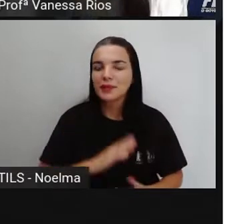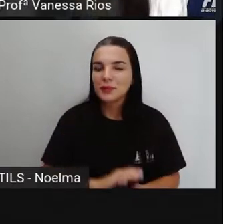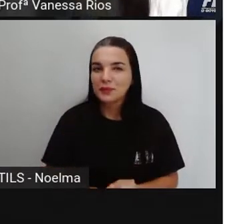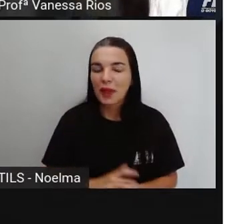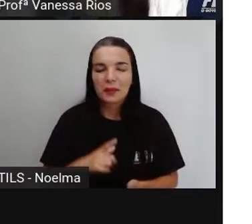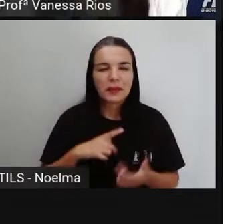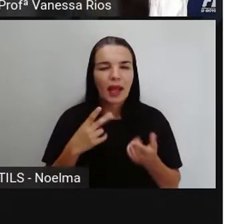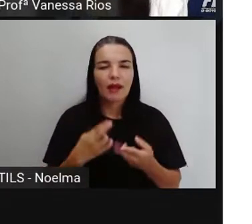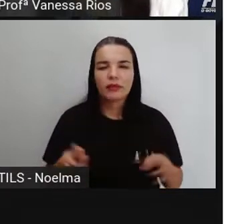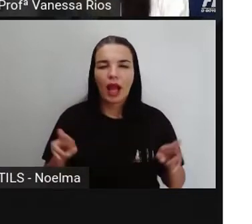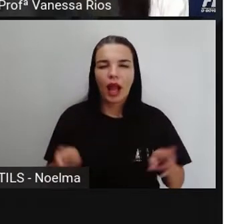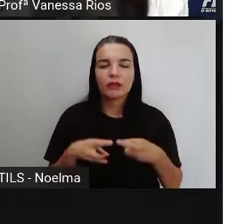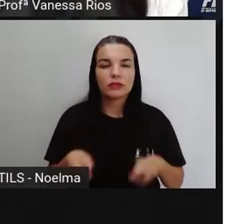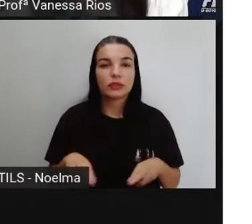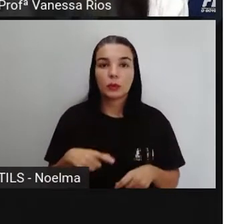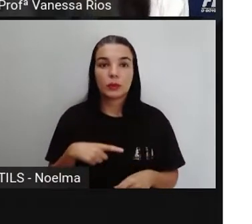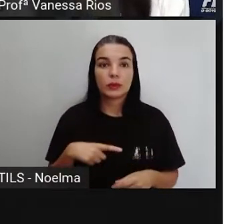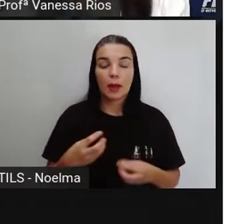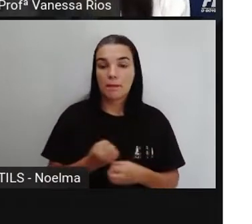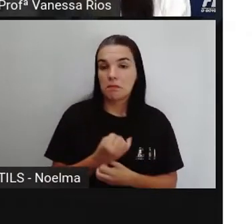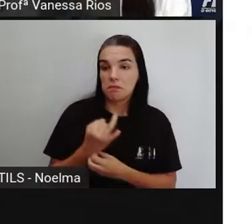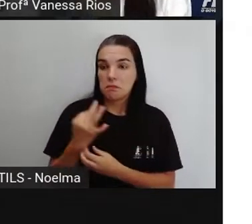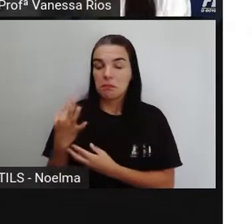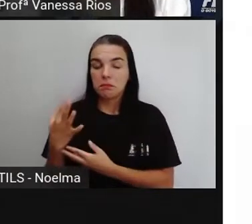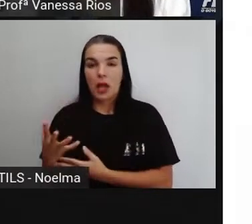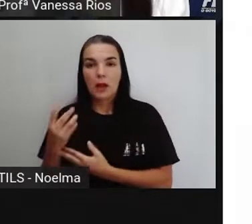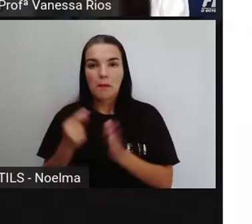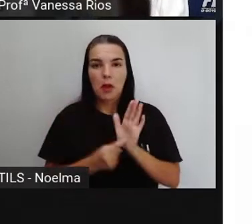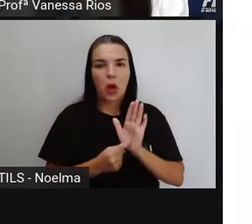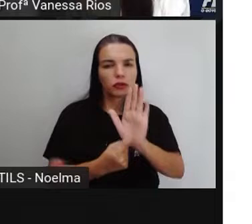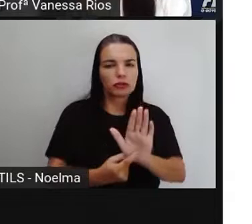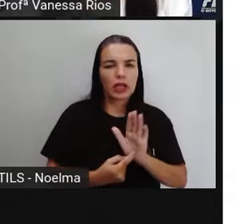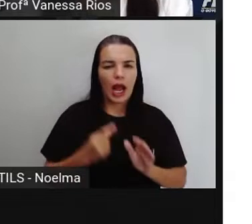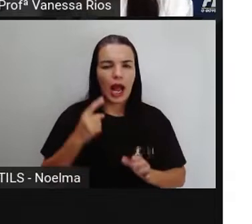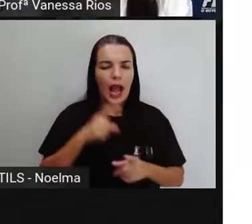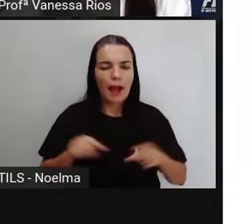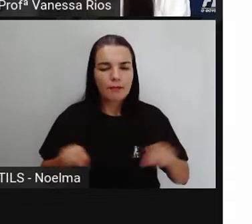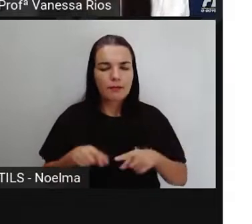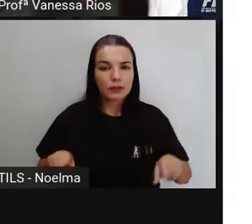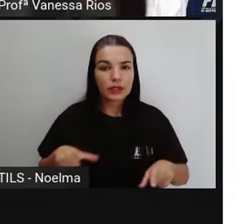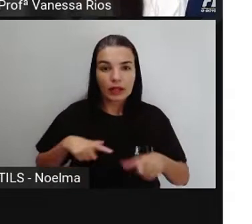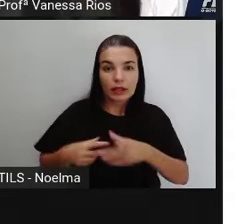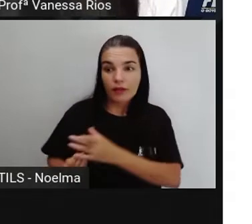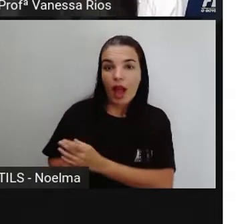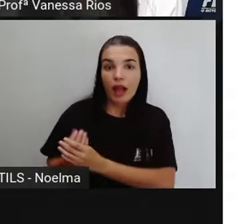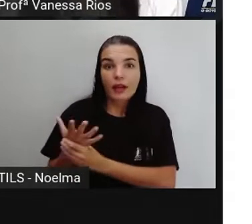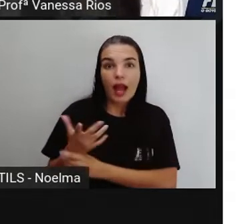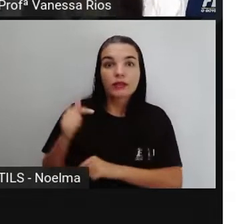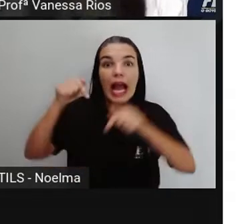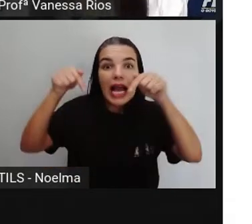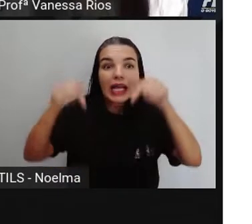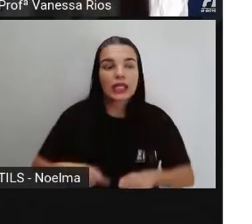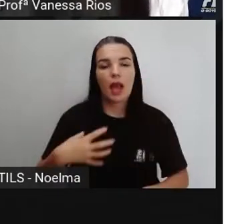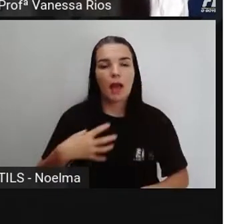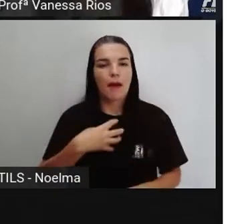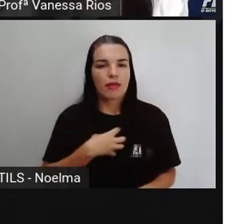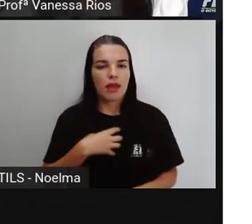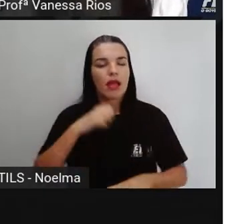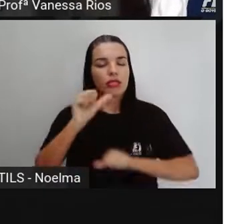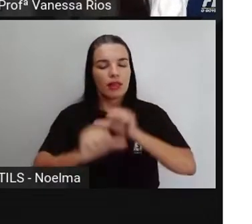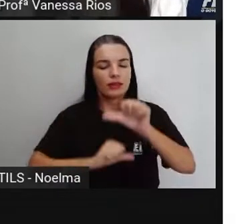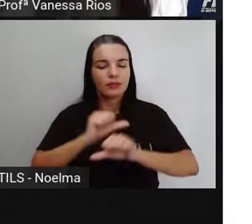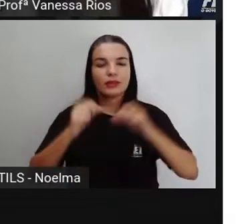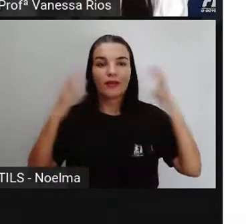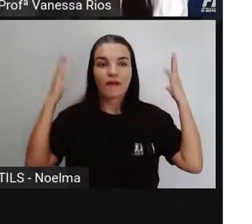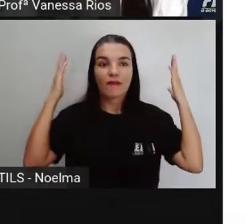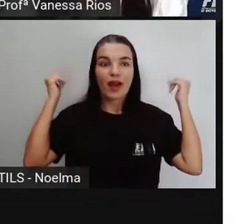ritmos, várias formas de mostrar a música foram criados, né, nasceram na Bahia e se tornaram